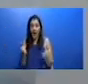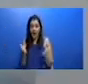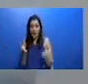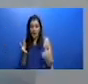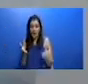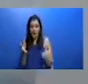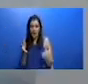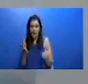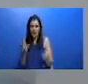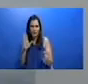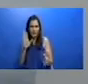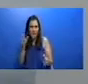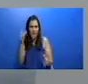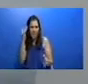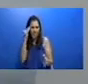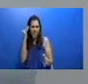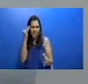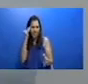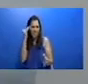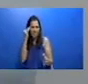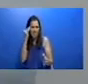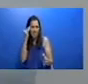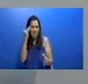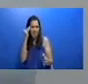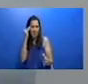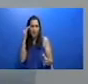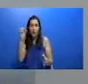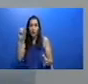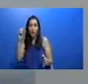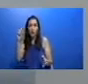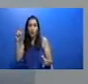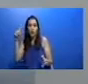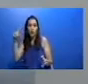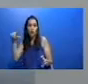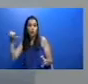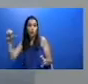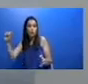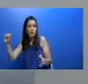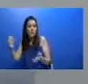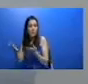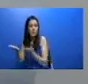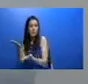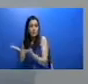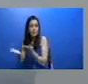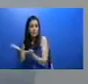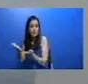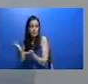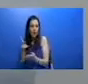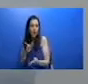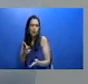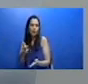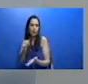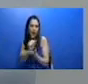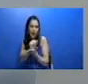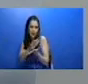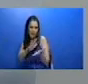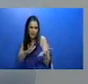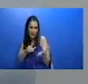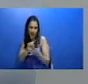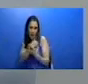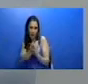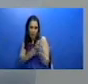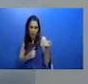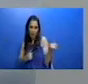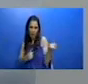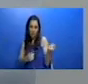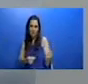já entendemos, né? Dúzias e quilogramas, nós vamos continuar as atividades lá na apostila.